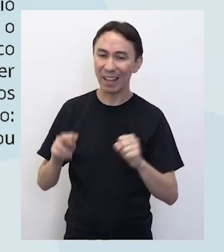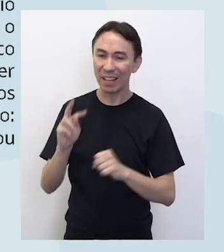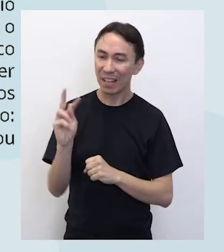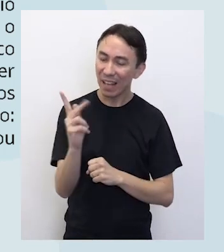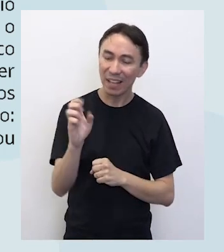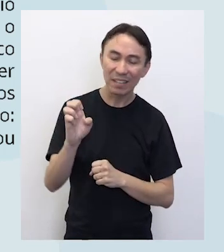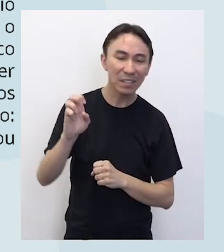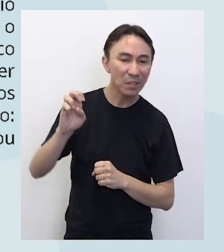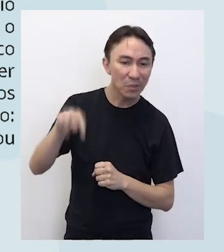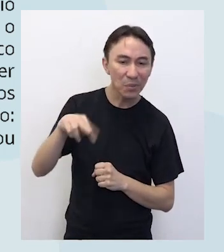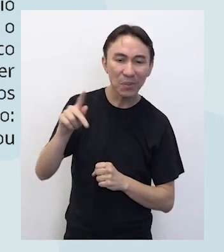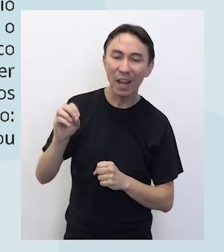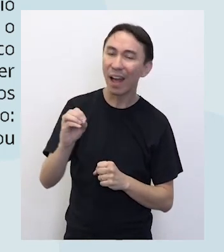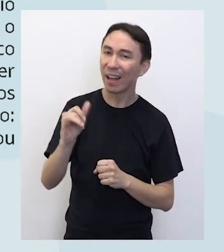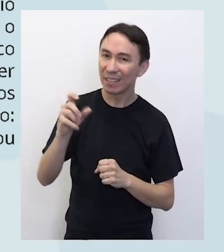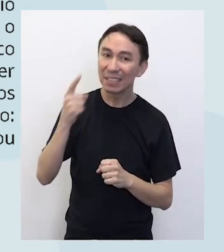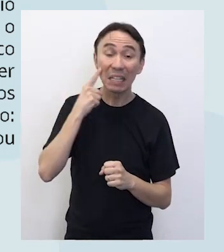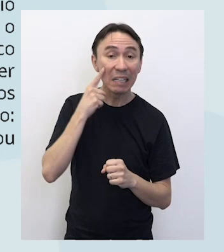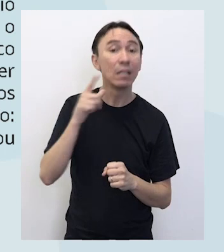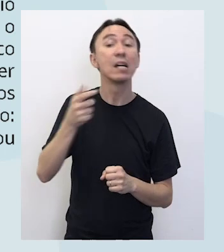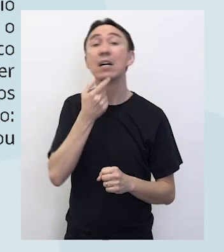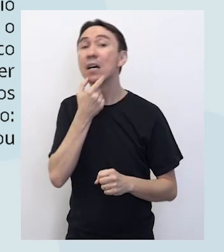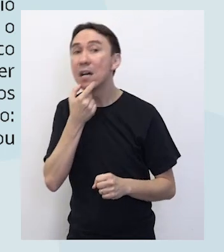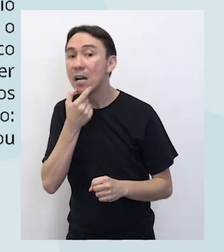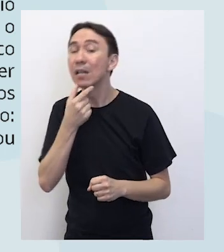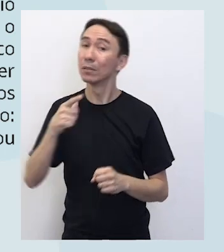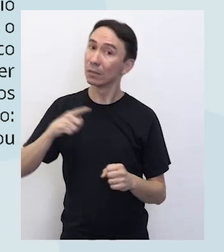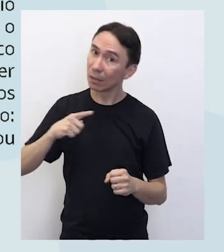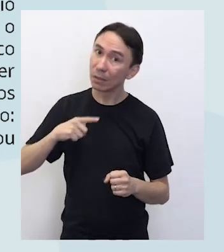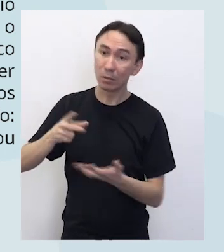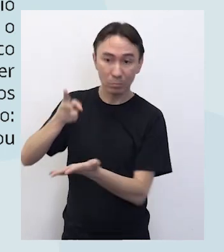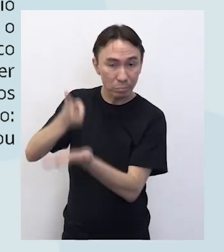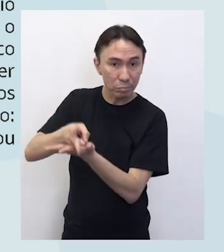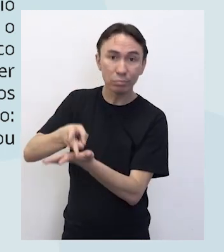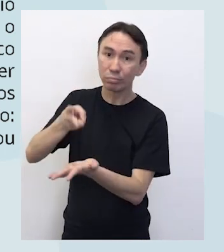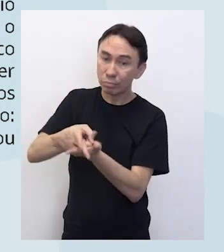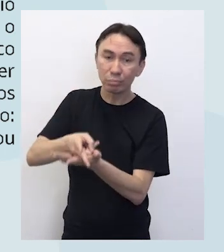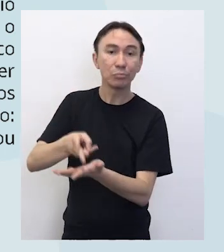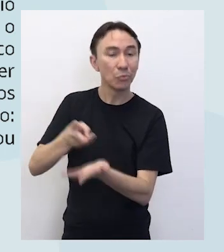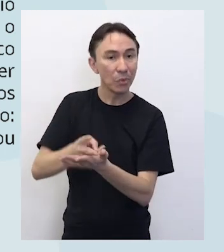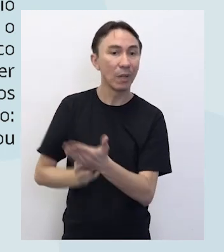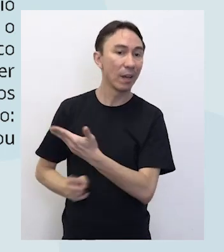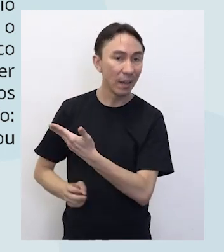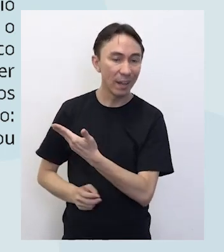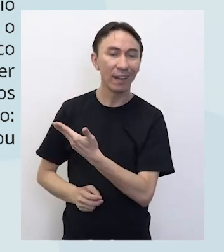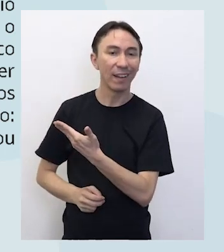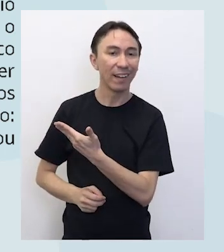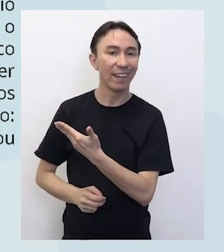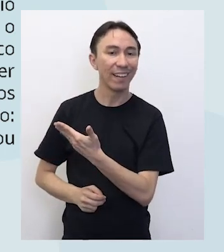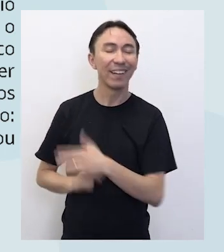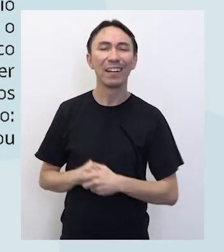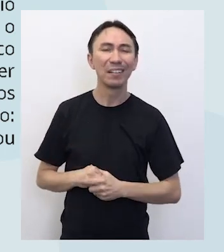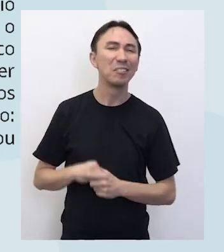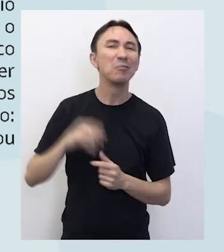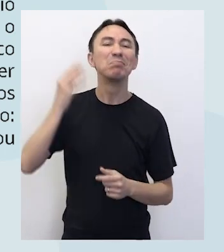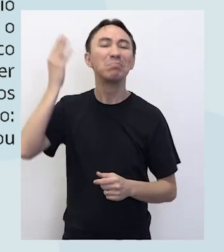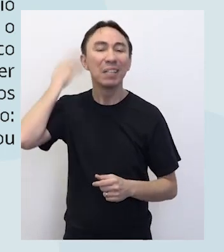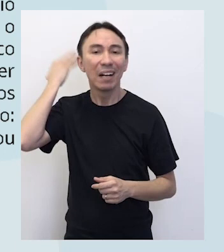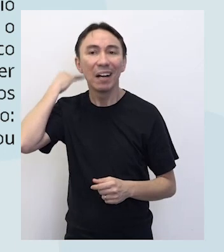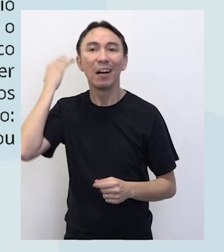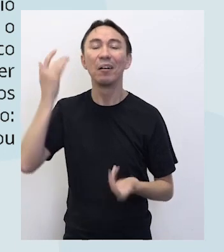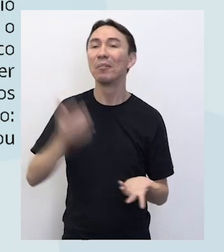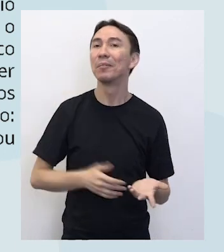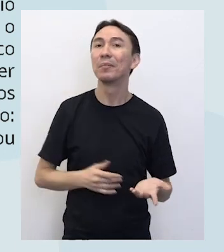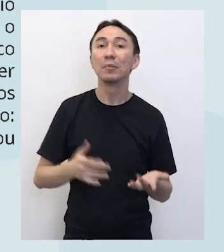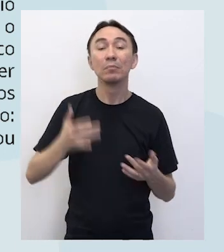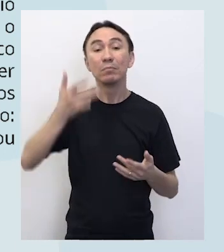Shakespeare, ainda hoje existe lá na Inglaterra, ele tem esse formato, tá? E era muito interessante porque as pessoas podiam ter